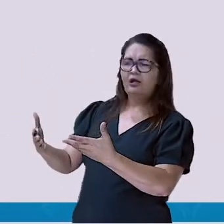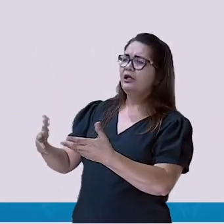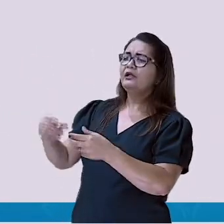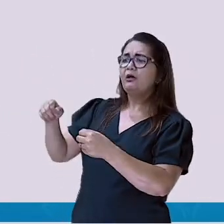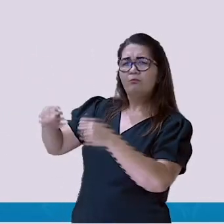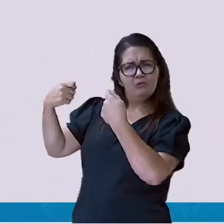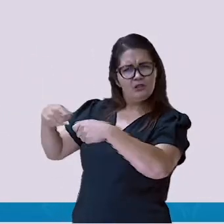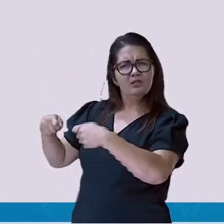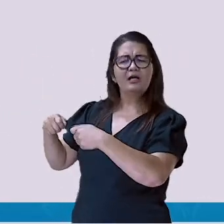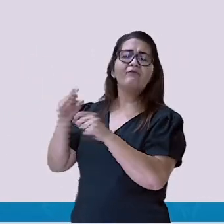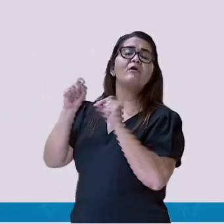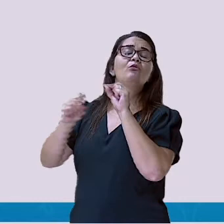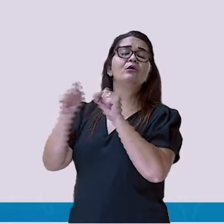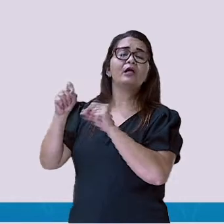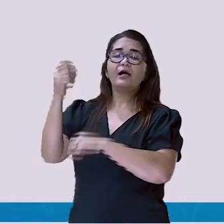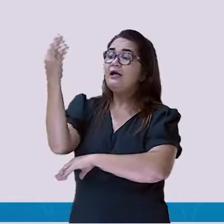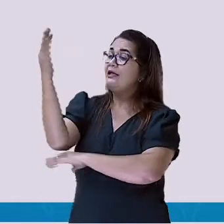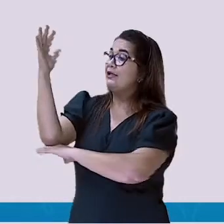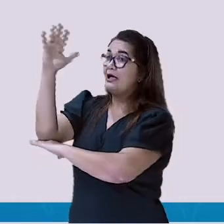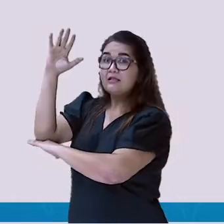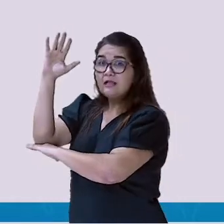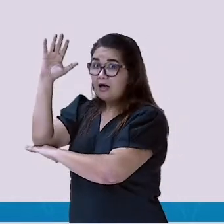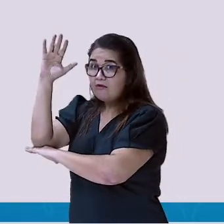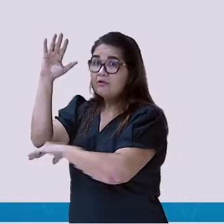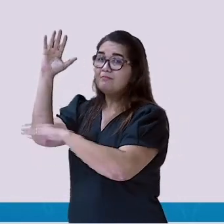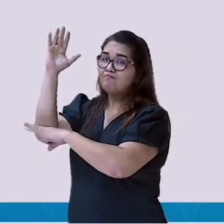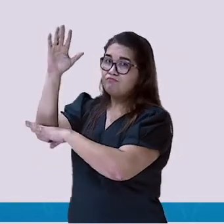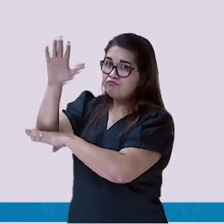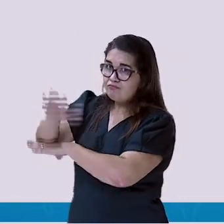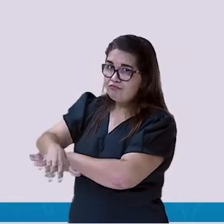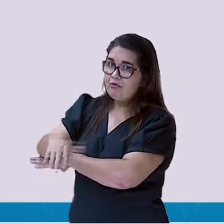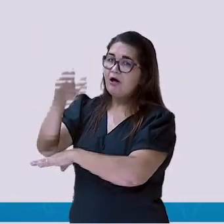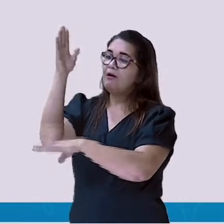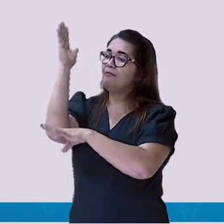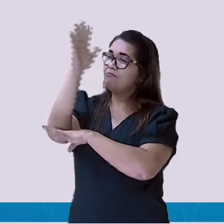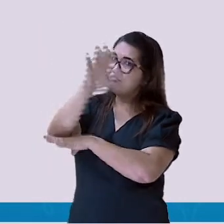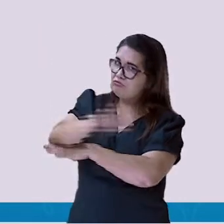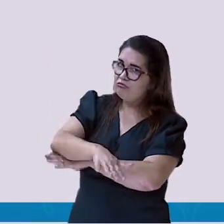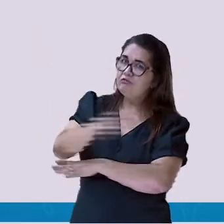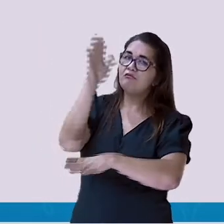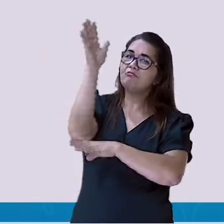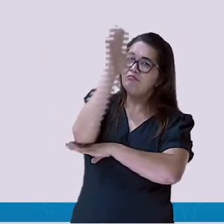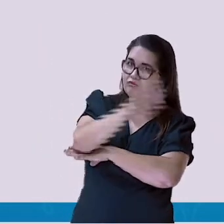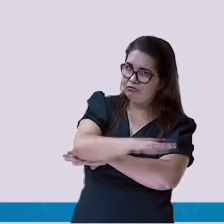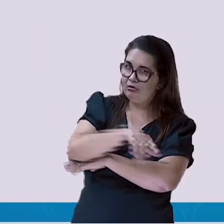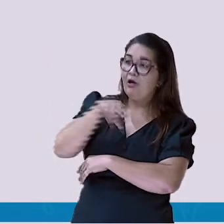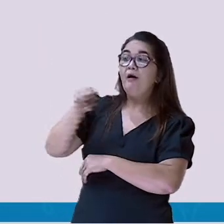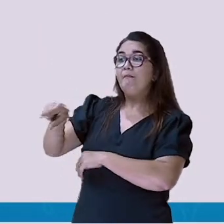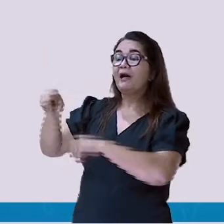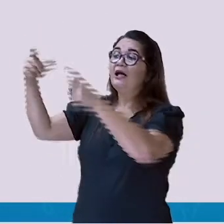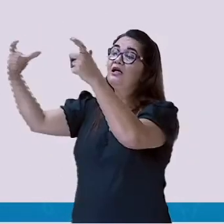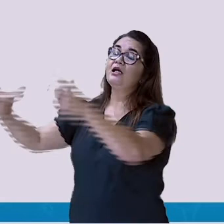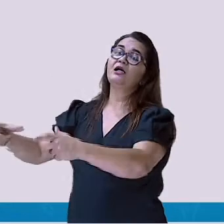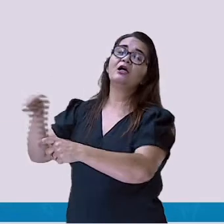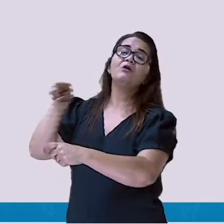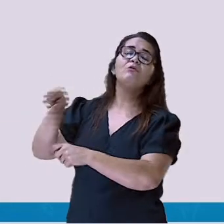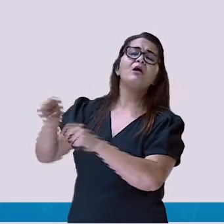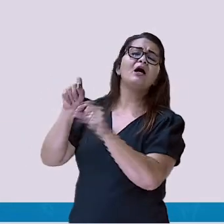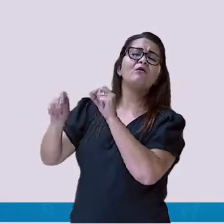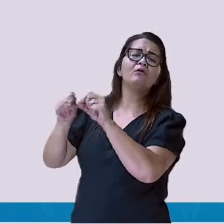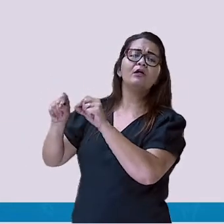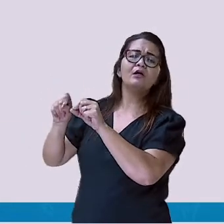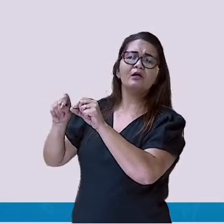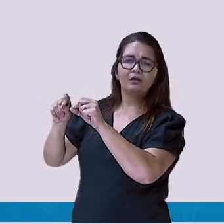Ela foi diminuindo. Então a gente viu que diminuiu muito por causa do desmatamento. E aí, no dia 27 de